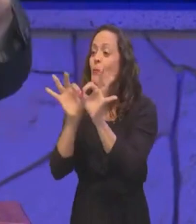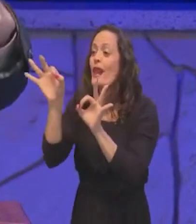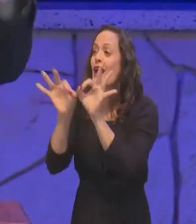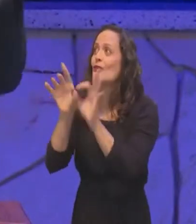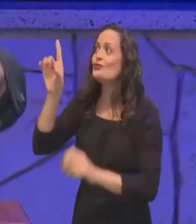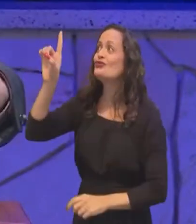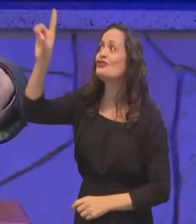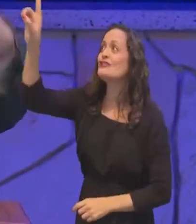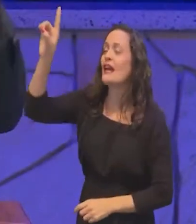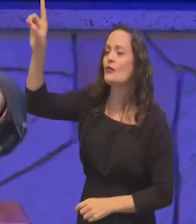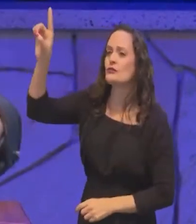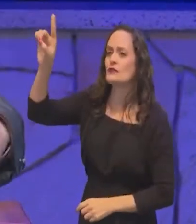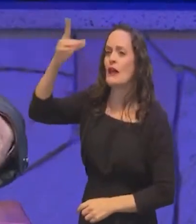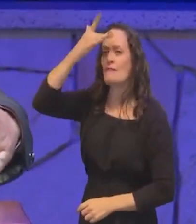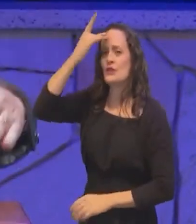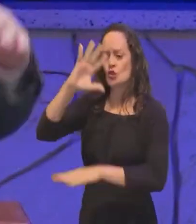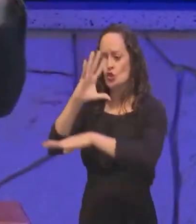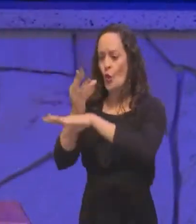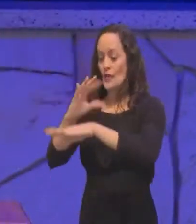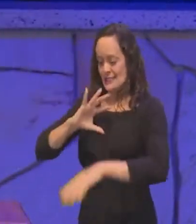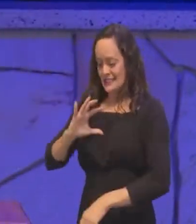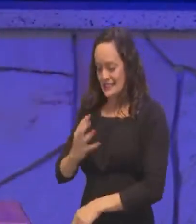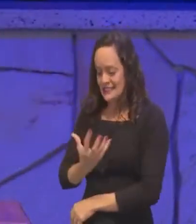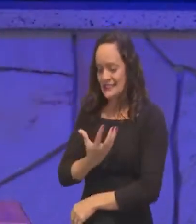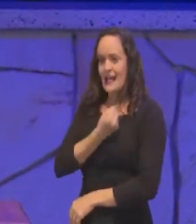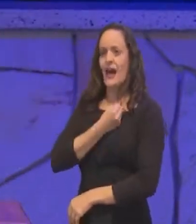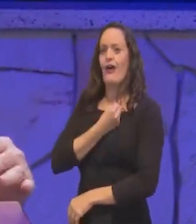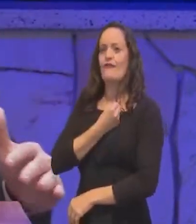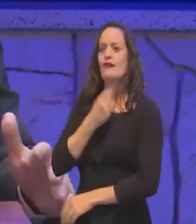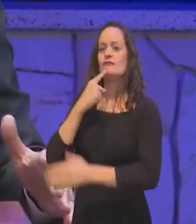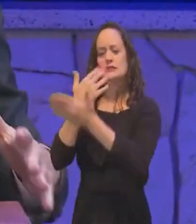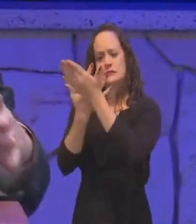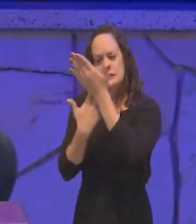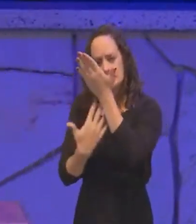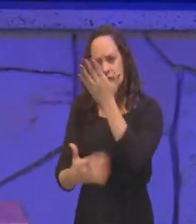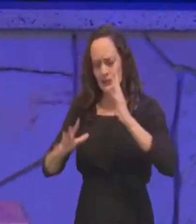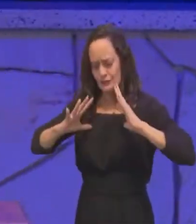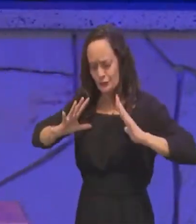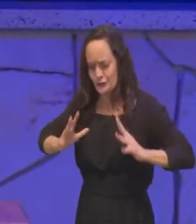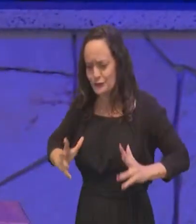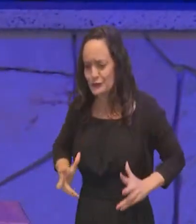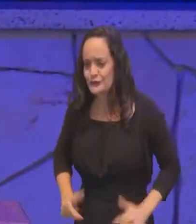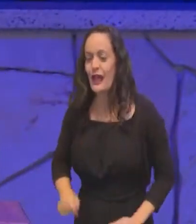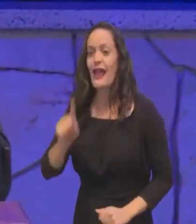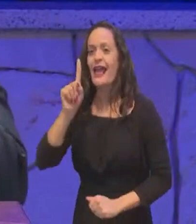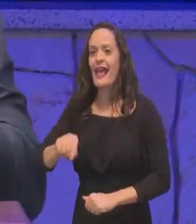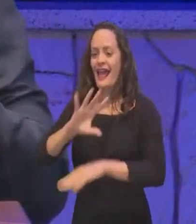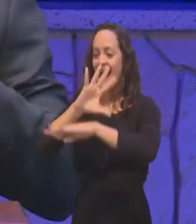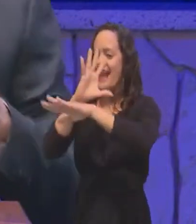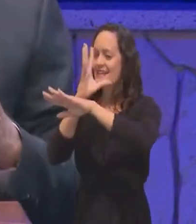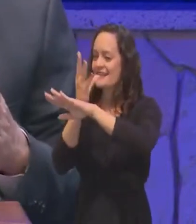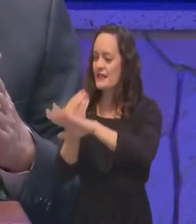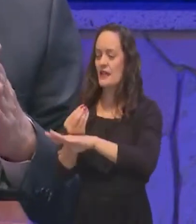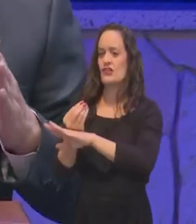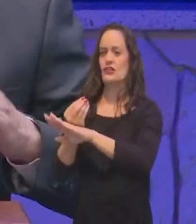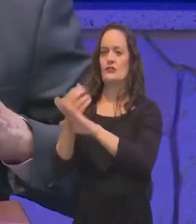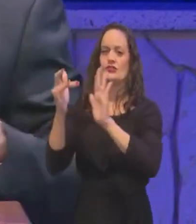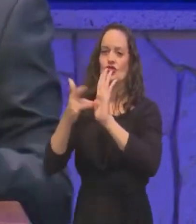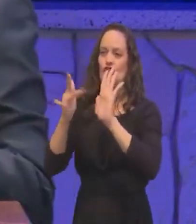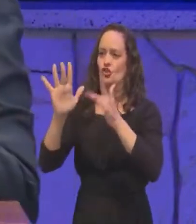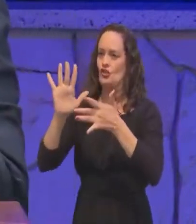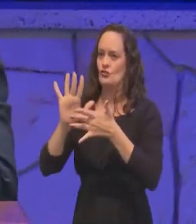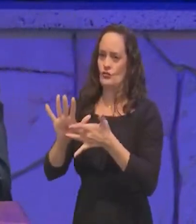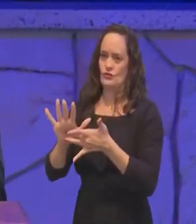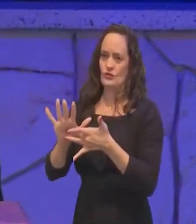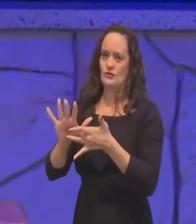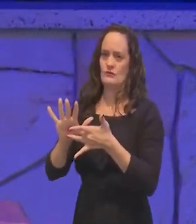daqueles crentes salvos, redimidos, que foram lavados pelo sangue do Cordeiro. Esta igreja que é a igreja do Senhor na